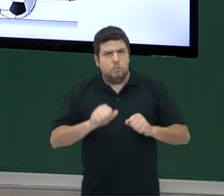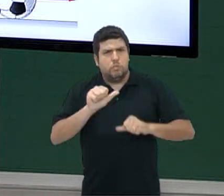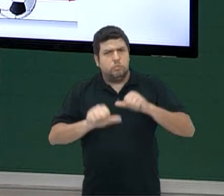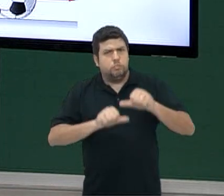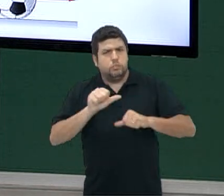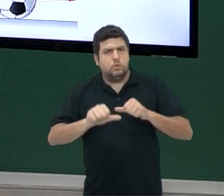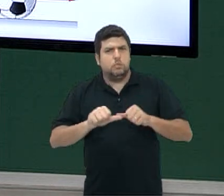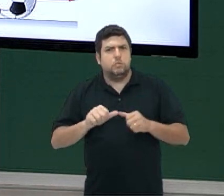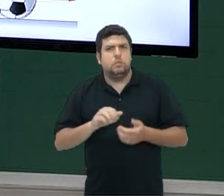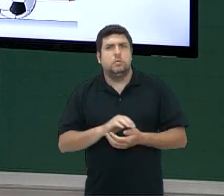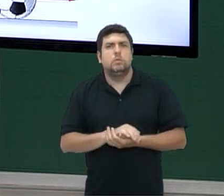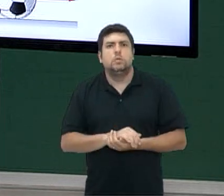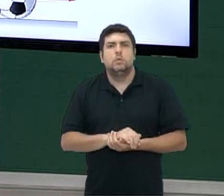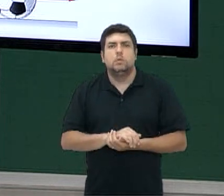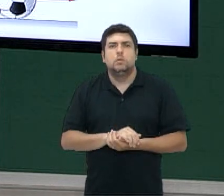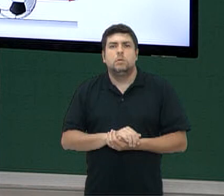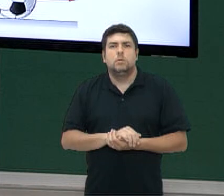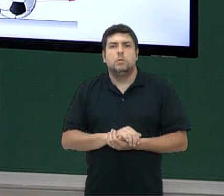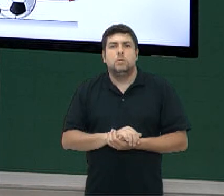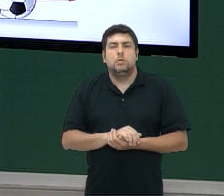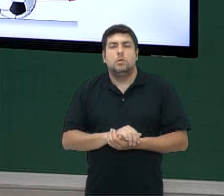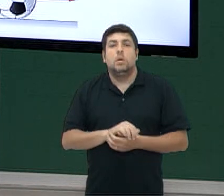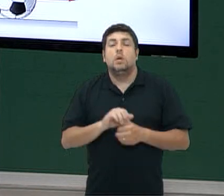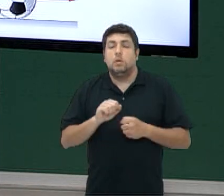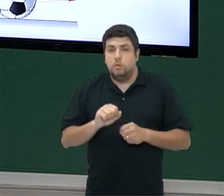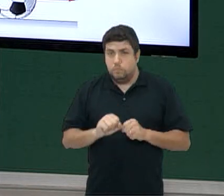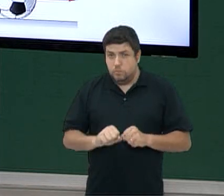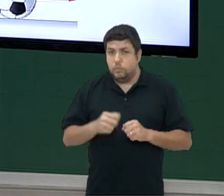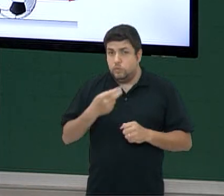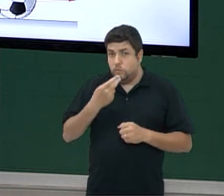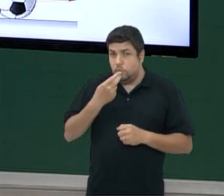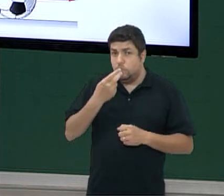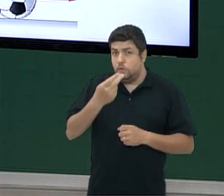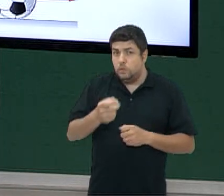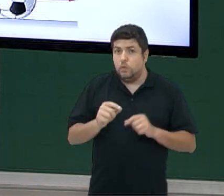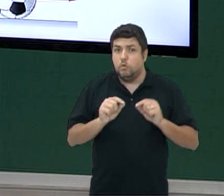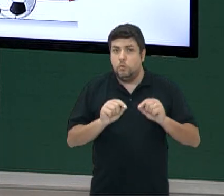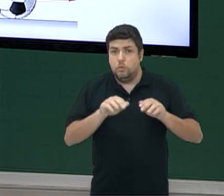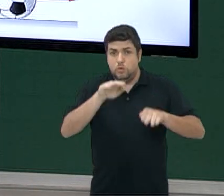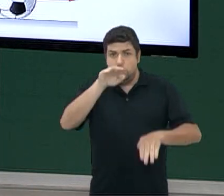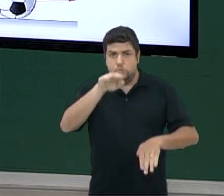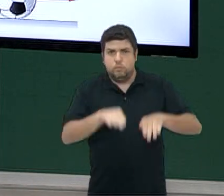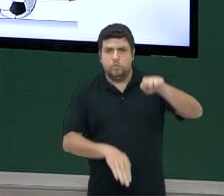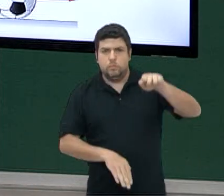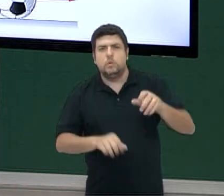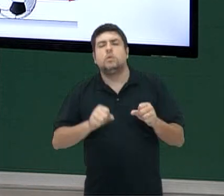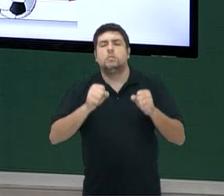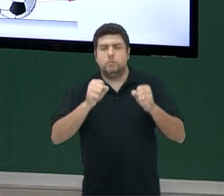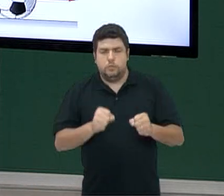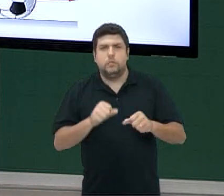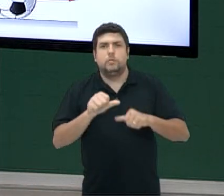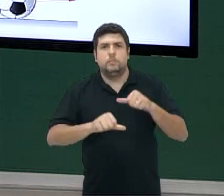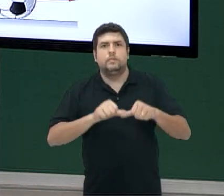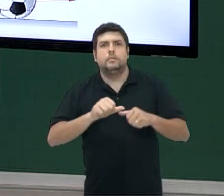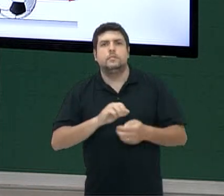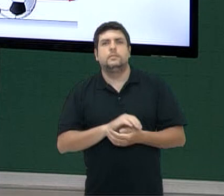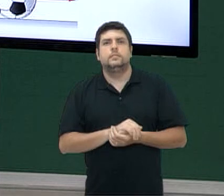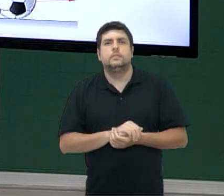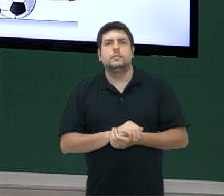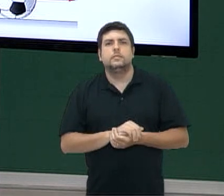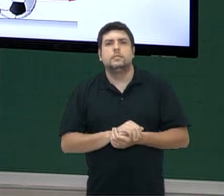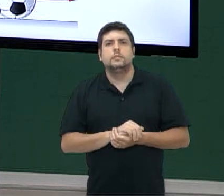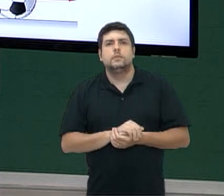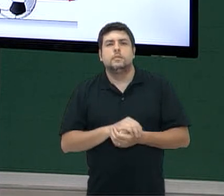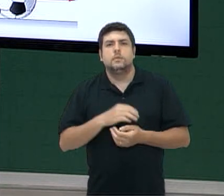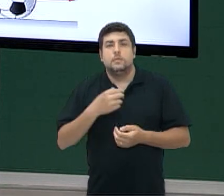Agora eu estou dizendo para vocês que eu posso dizer que esse movimento ele pode remudar. E eu vou dizer para vocês o que